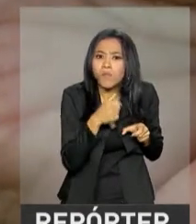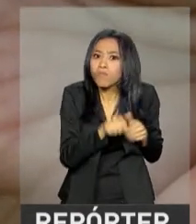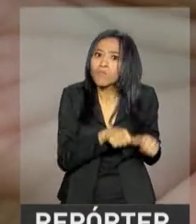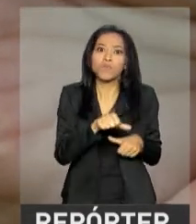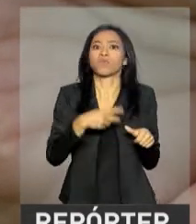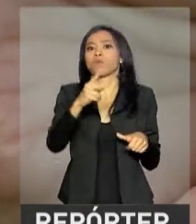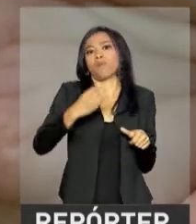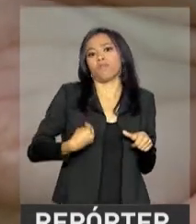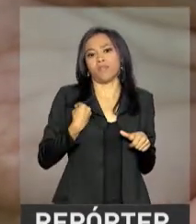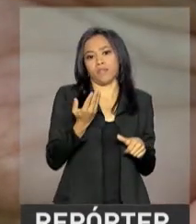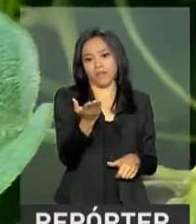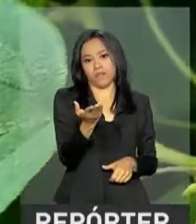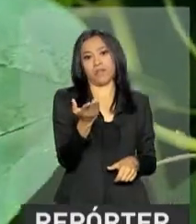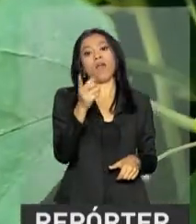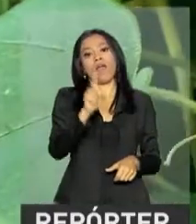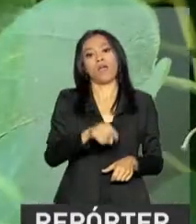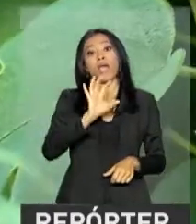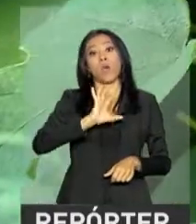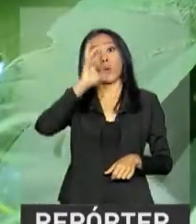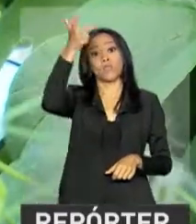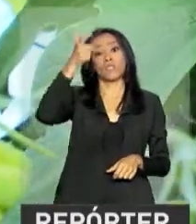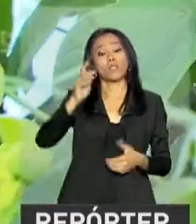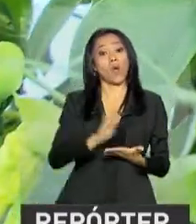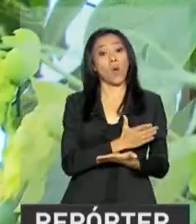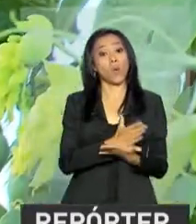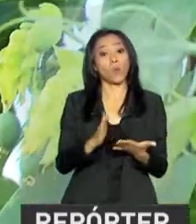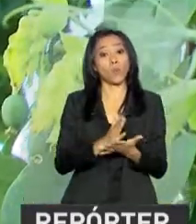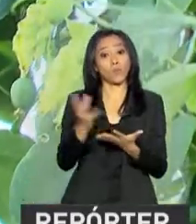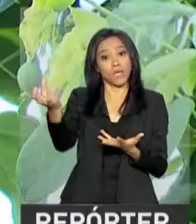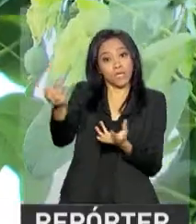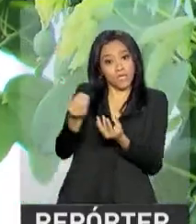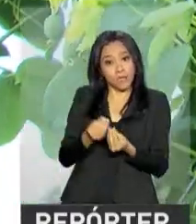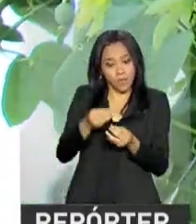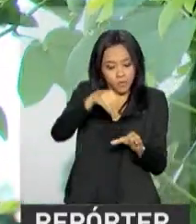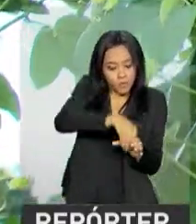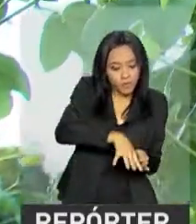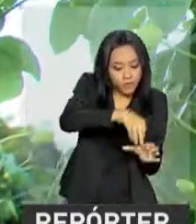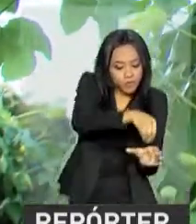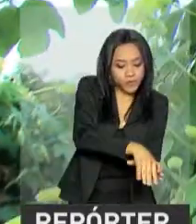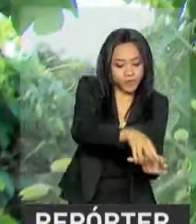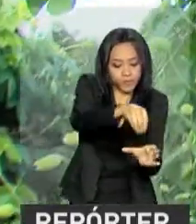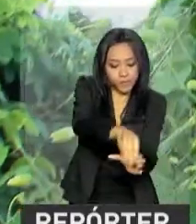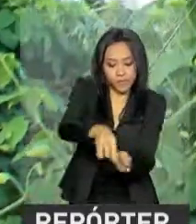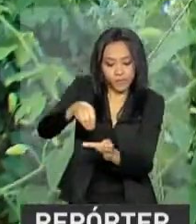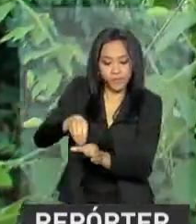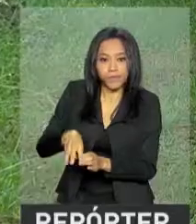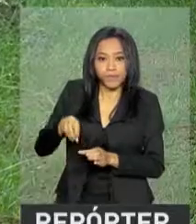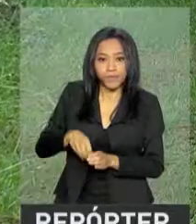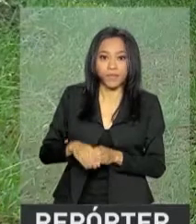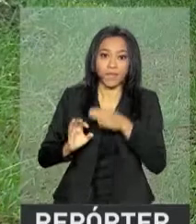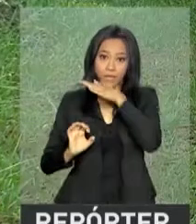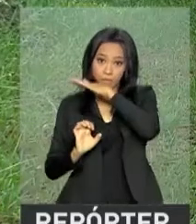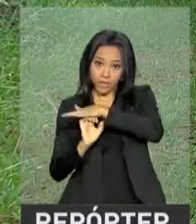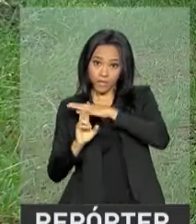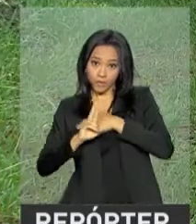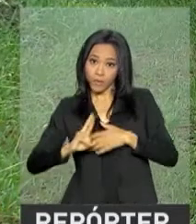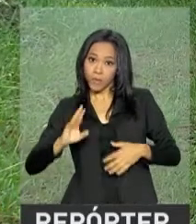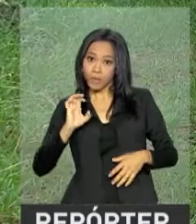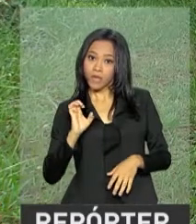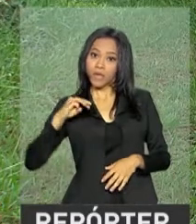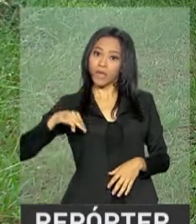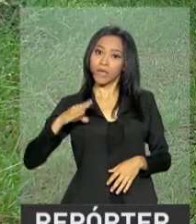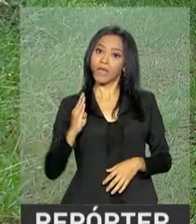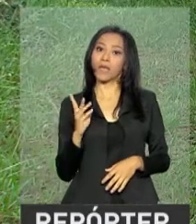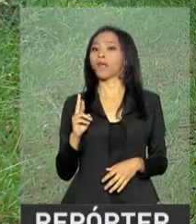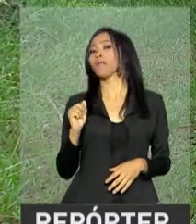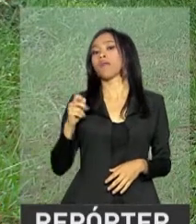vida foi o que aconteceu quando recebeu algumas mudas do maracujá pérola do cerrado da embrapa hoje tem 200